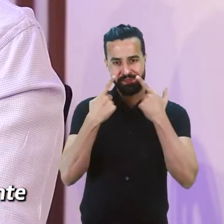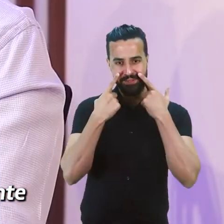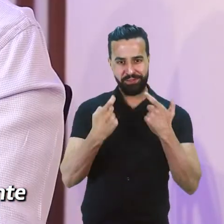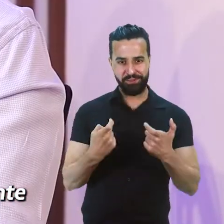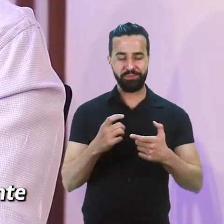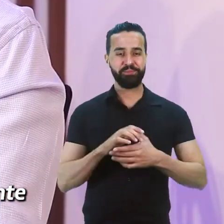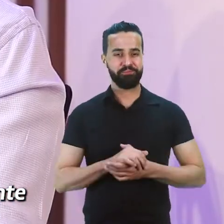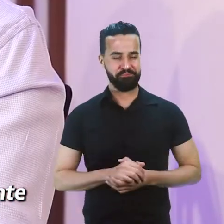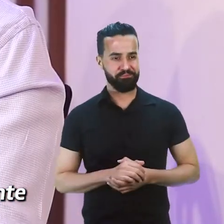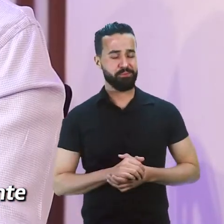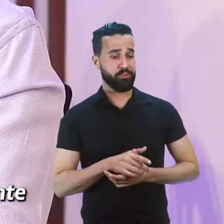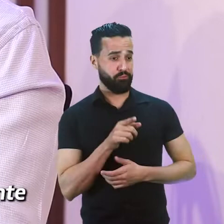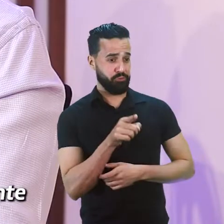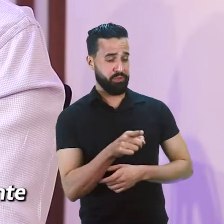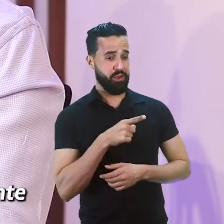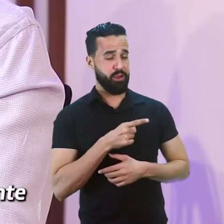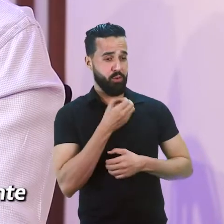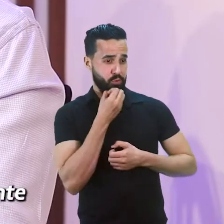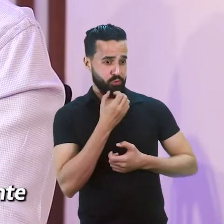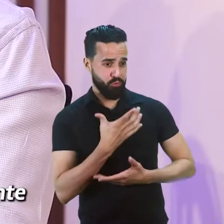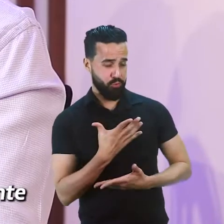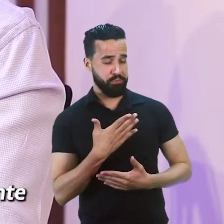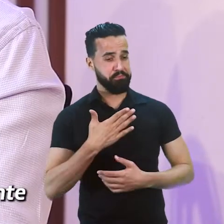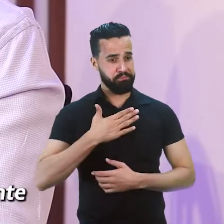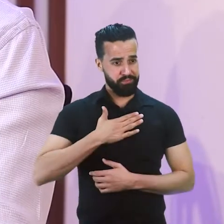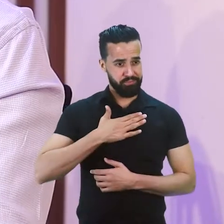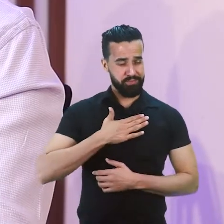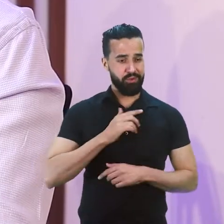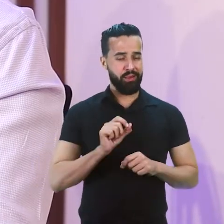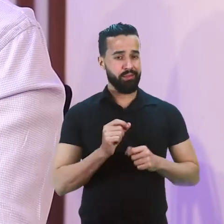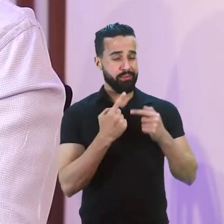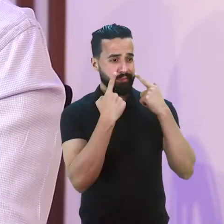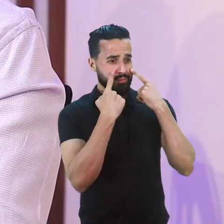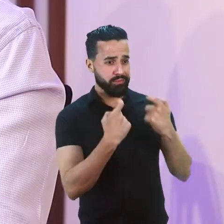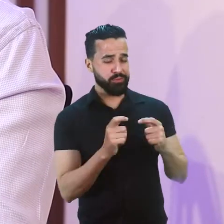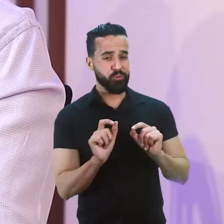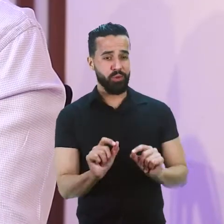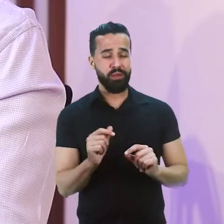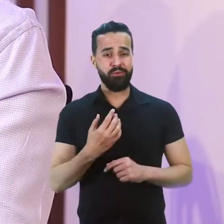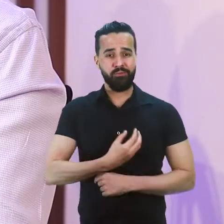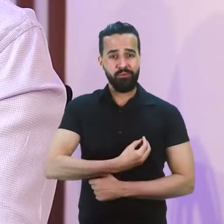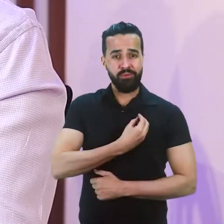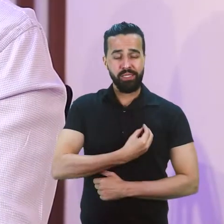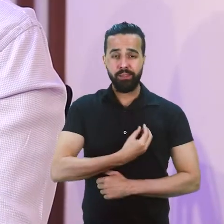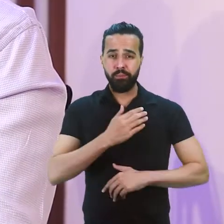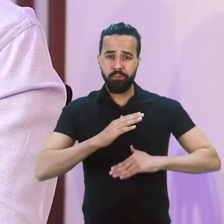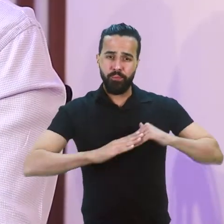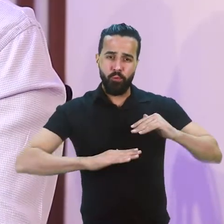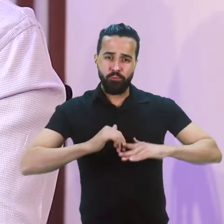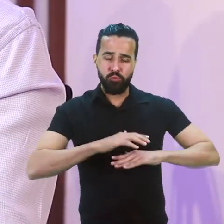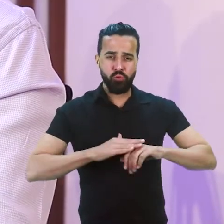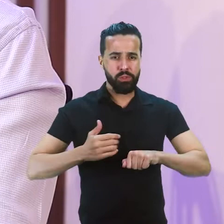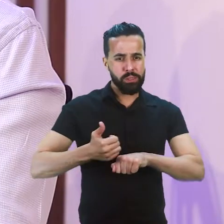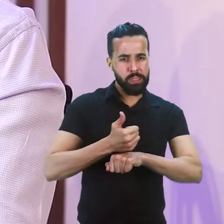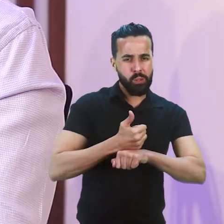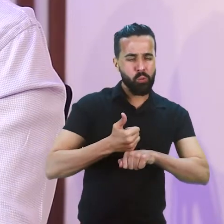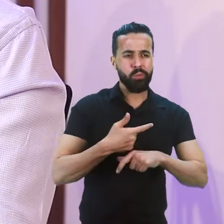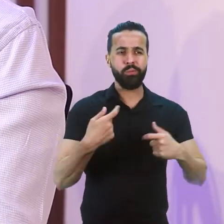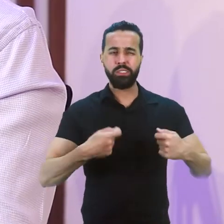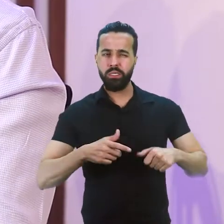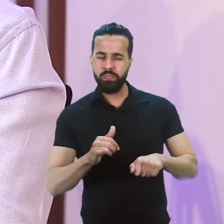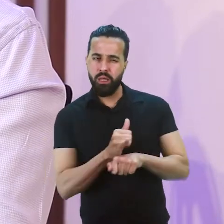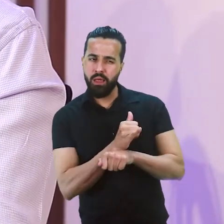me contava, né, e eu achei interessante que na vida profissional tem que ser um pouco